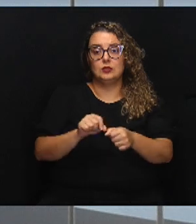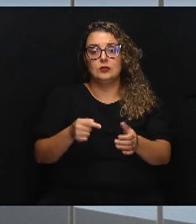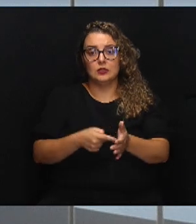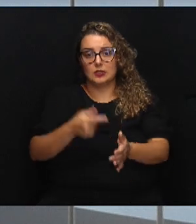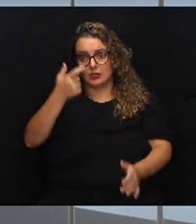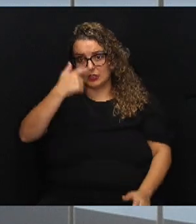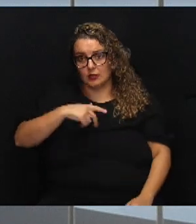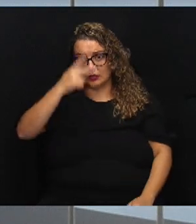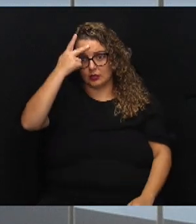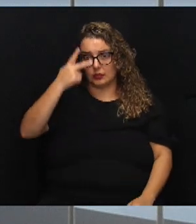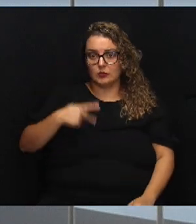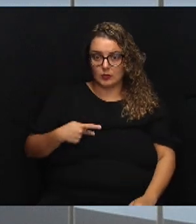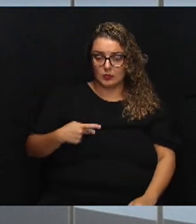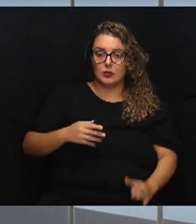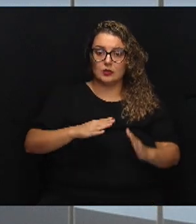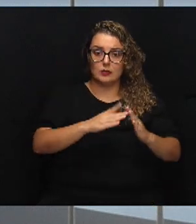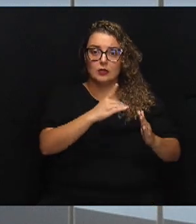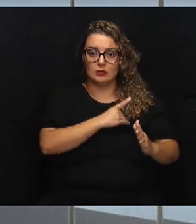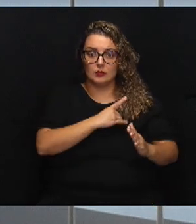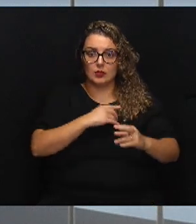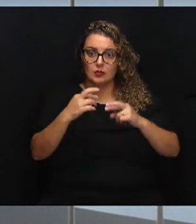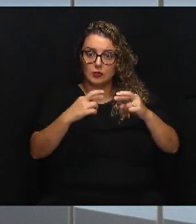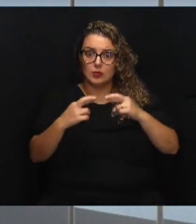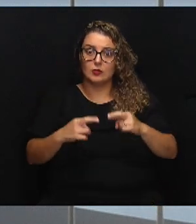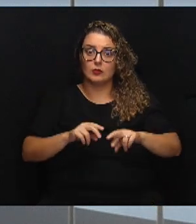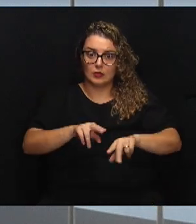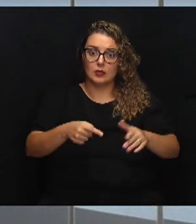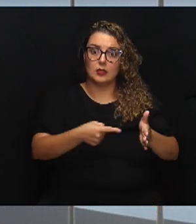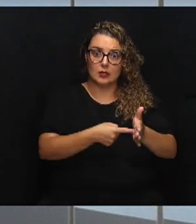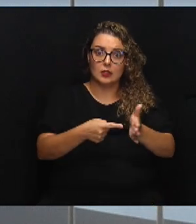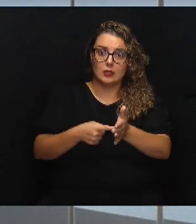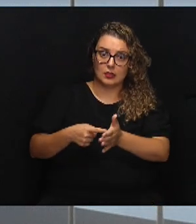mesma na delegacia, eu verificava bastante denúncia DEPA.